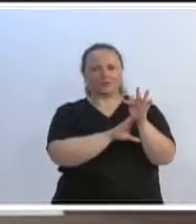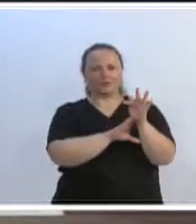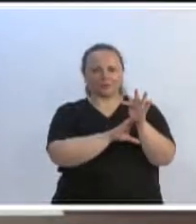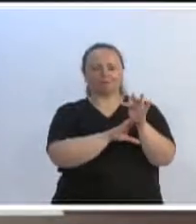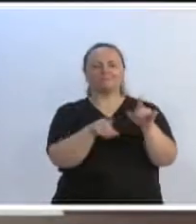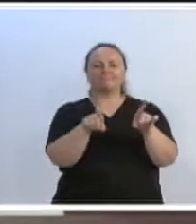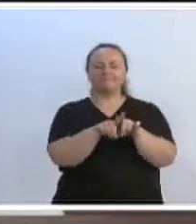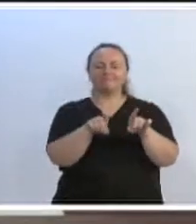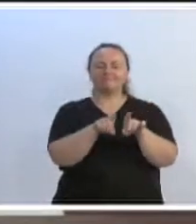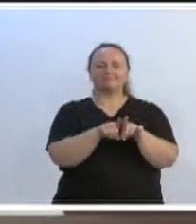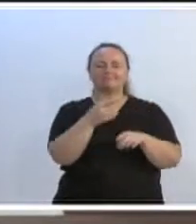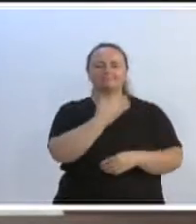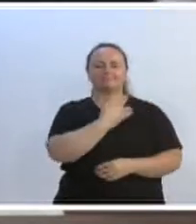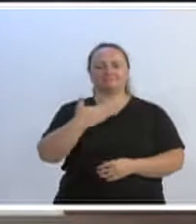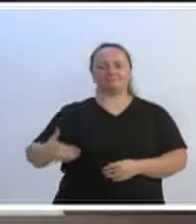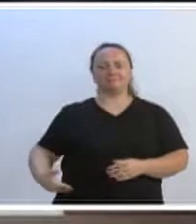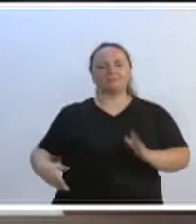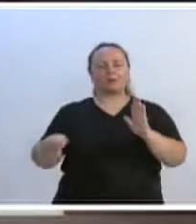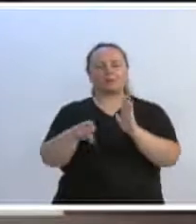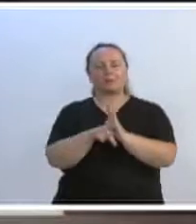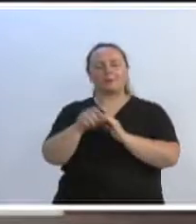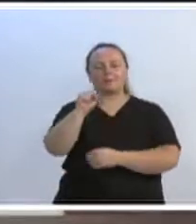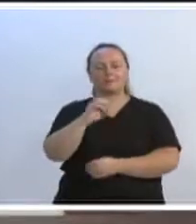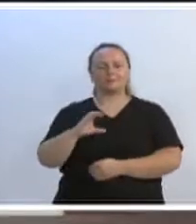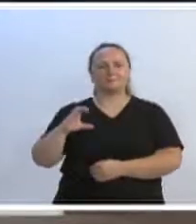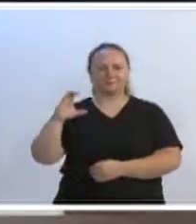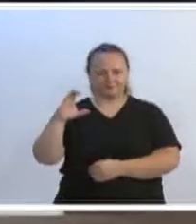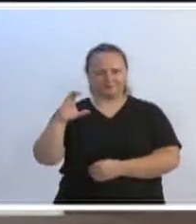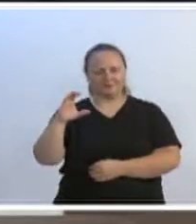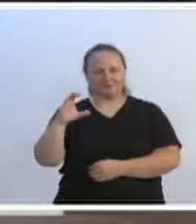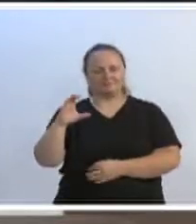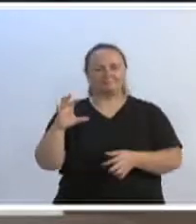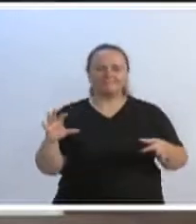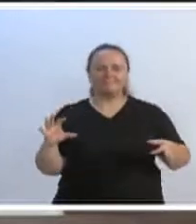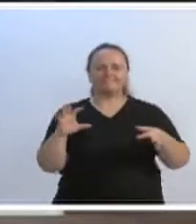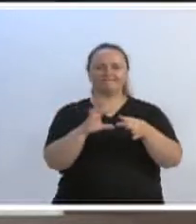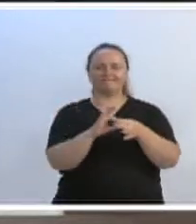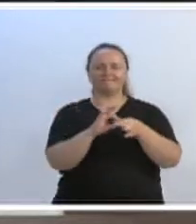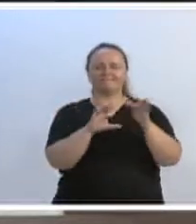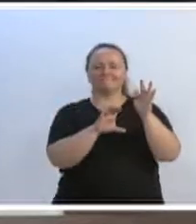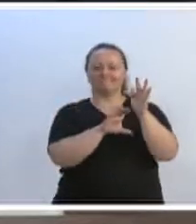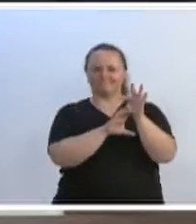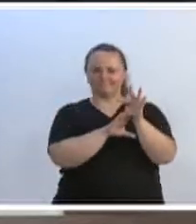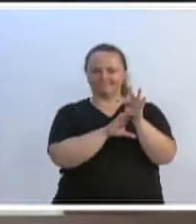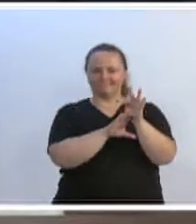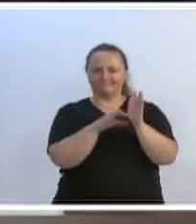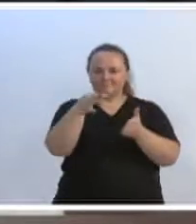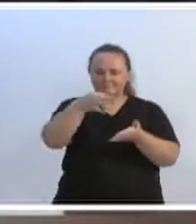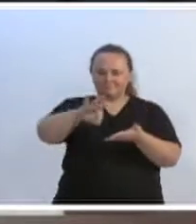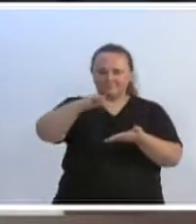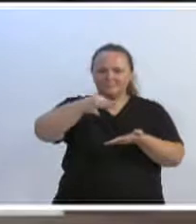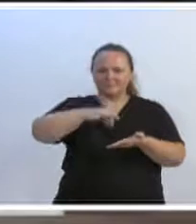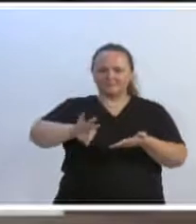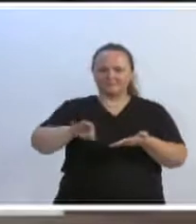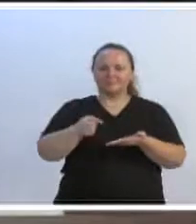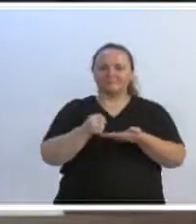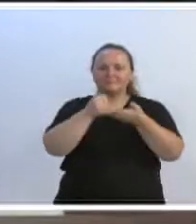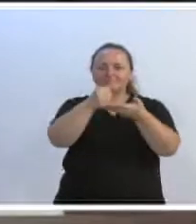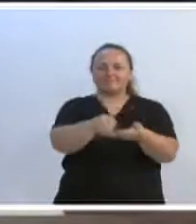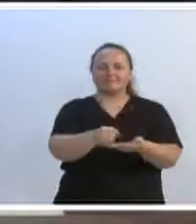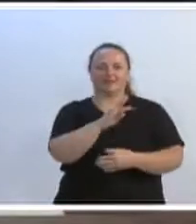comigo, fazendo as revisões, e que nunca se nega em me ajudar, e que é o